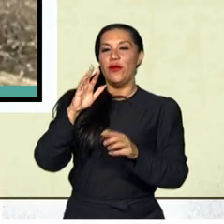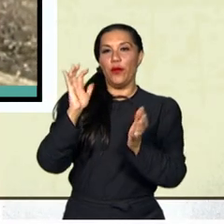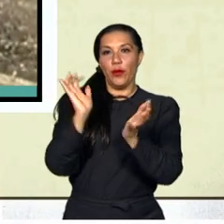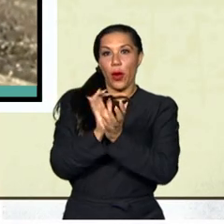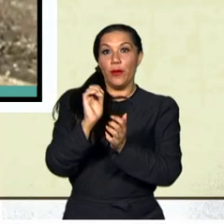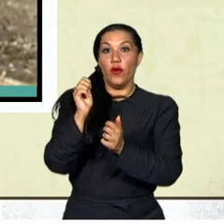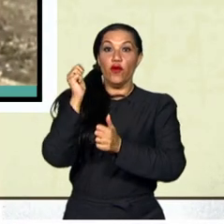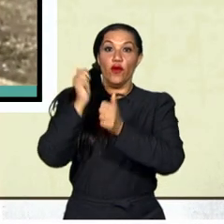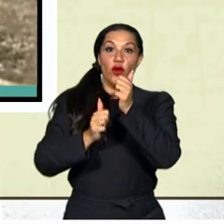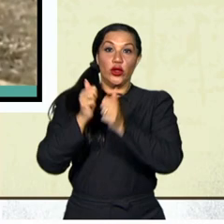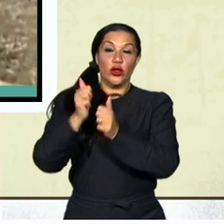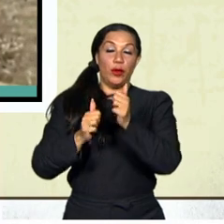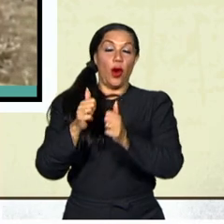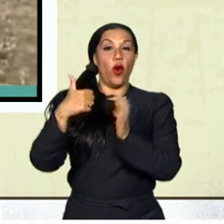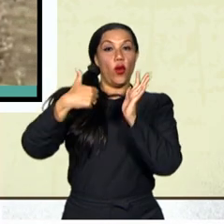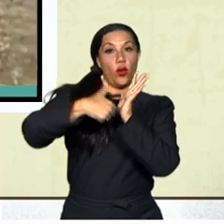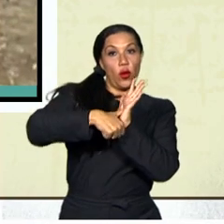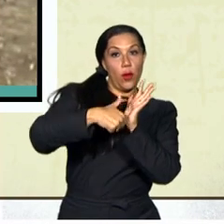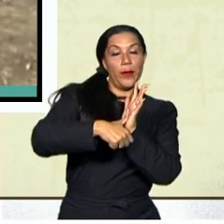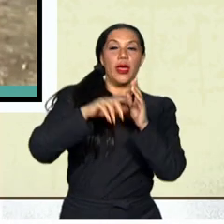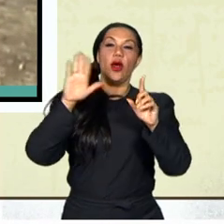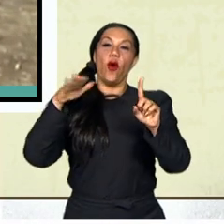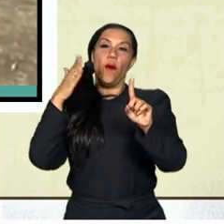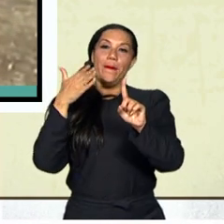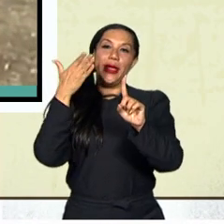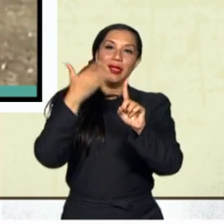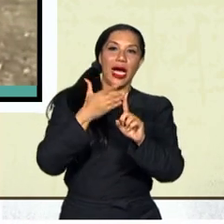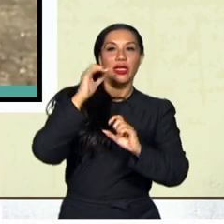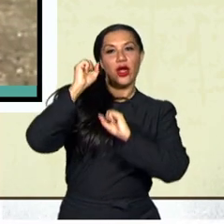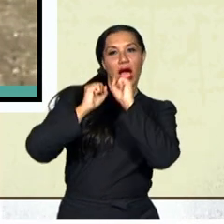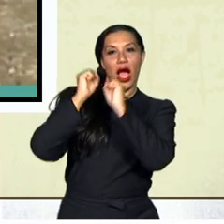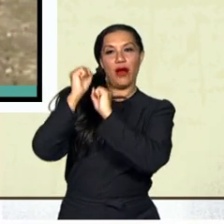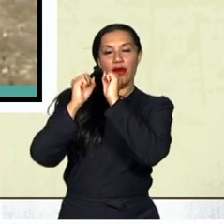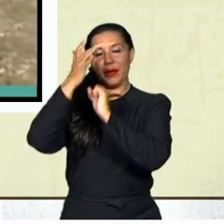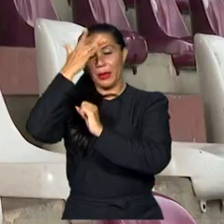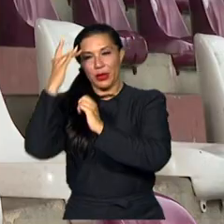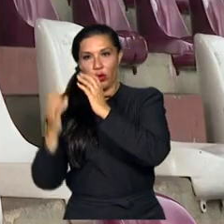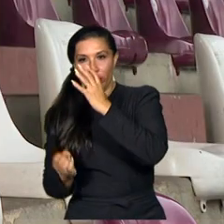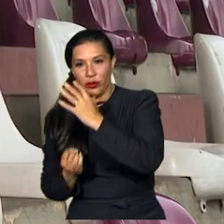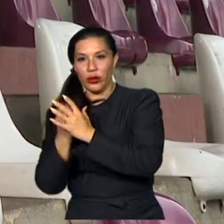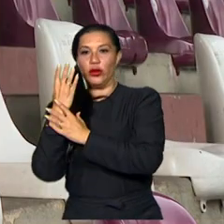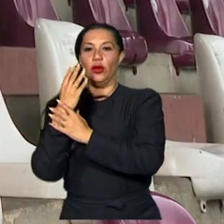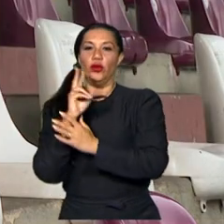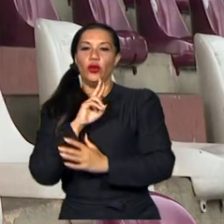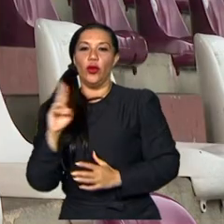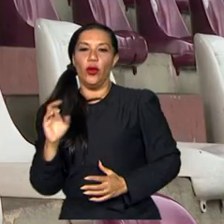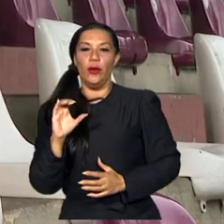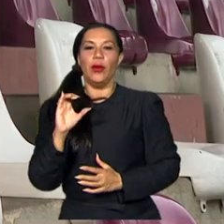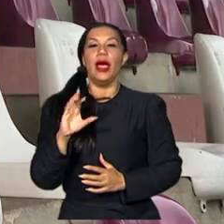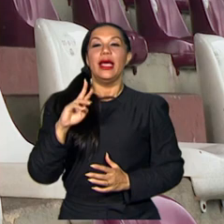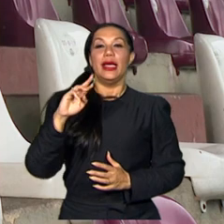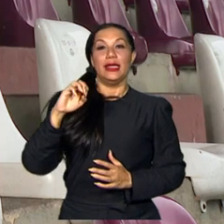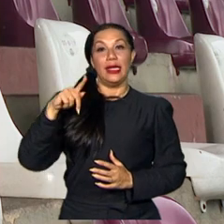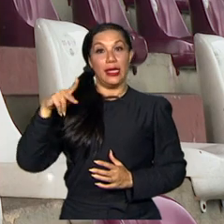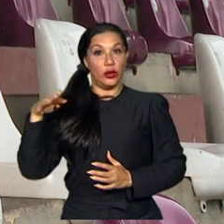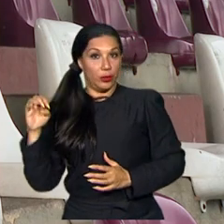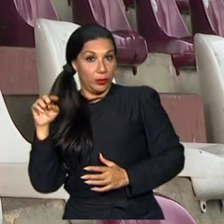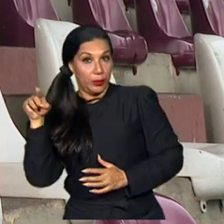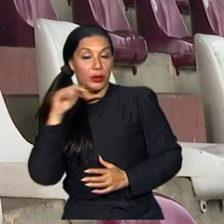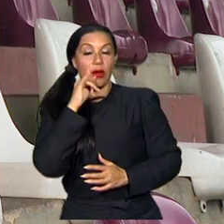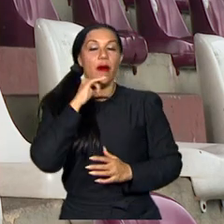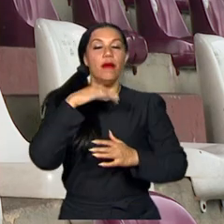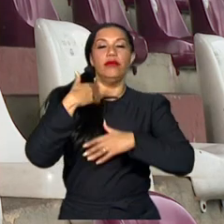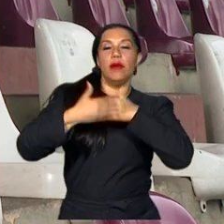Rodolfo Crespi Futebol Clube, em homenagem à fábrica de seu fundador. Crespi, o Cotonifício,